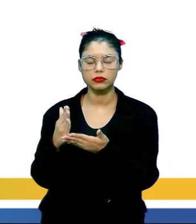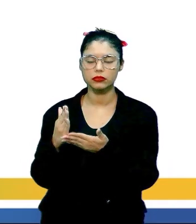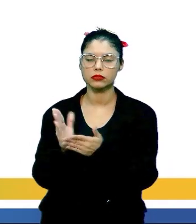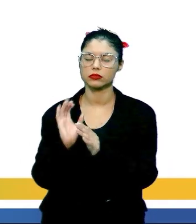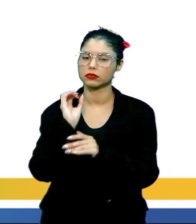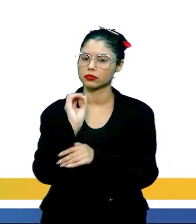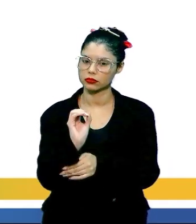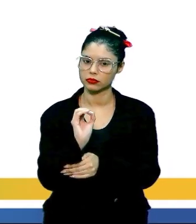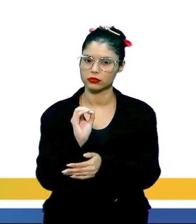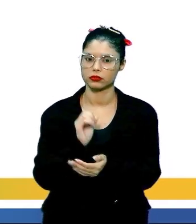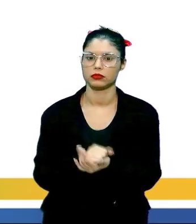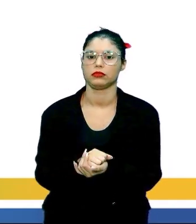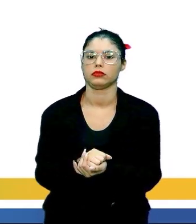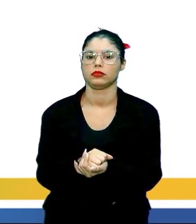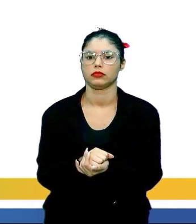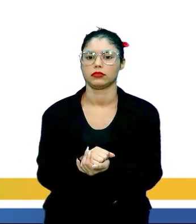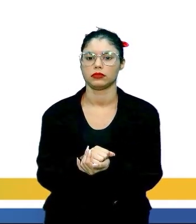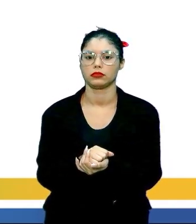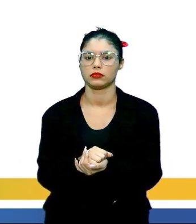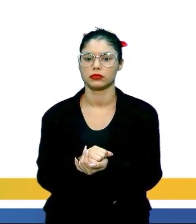zero.